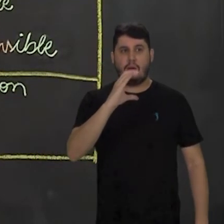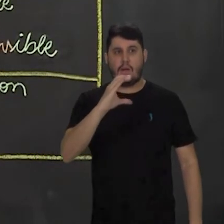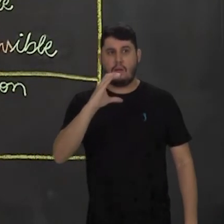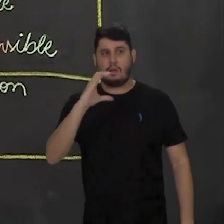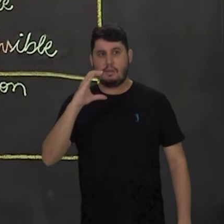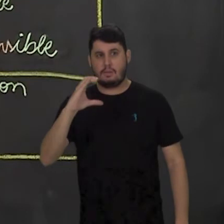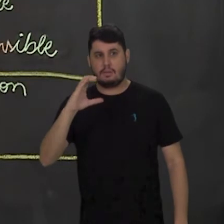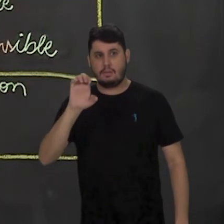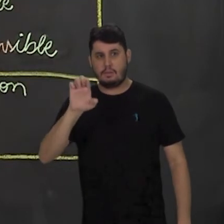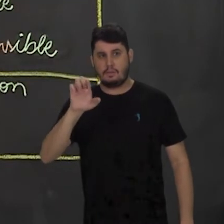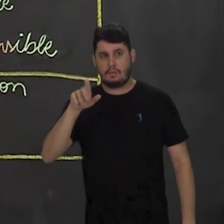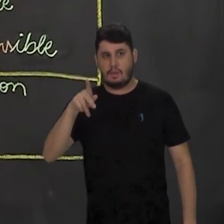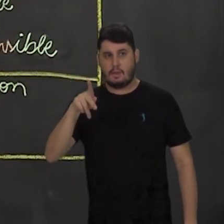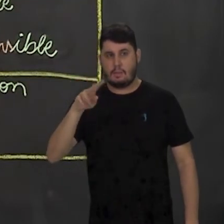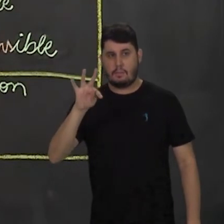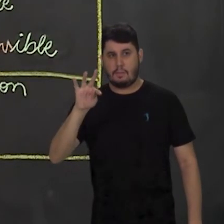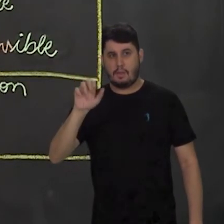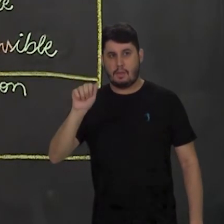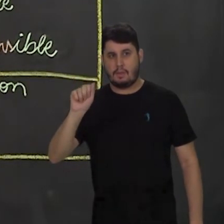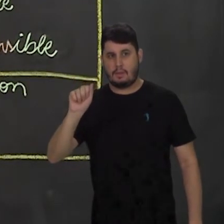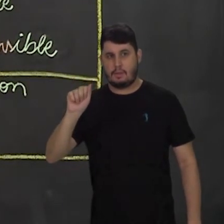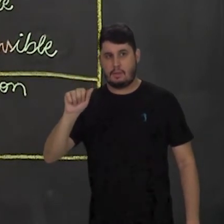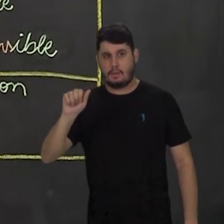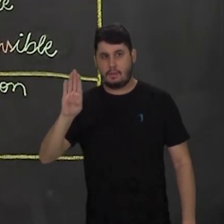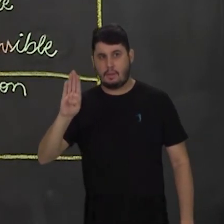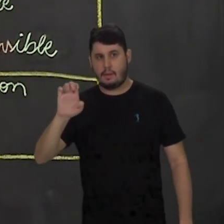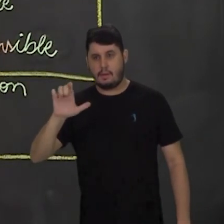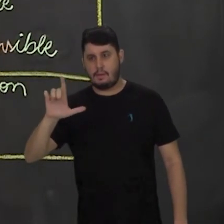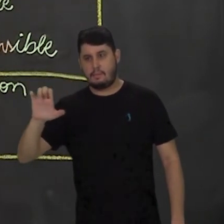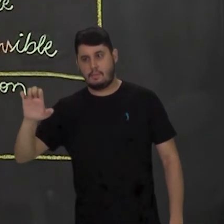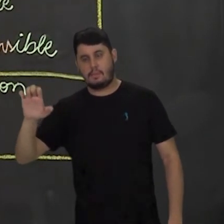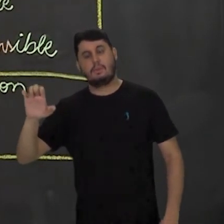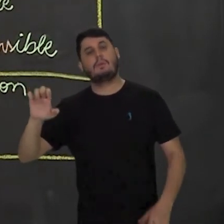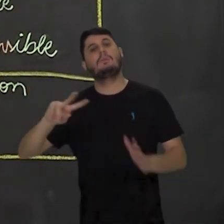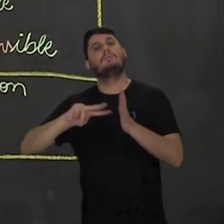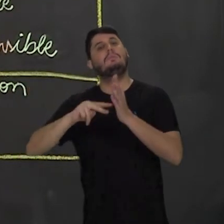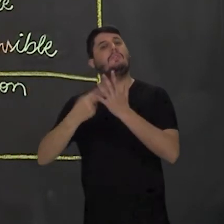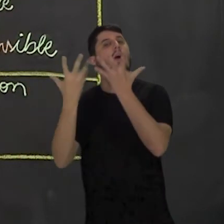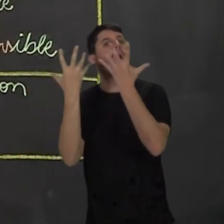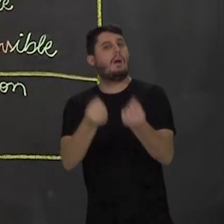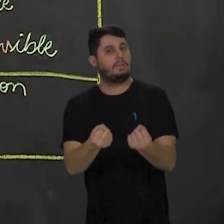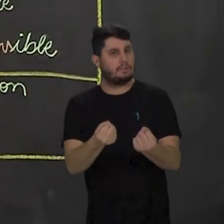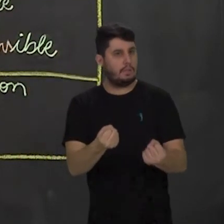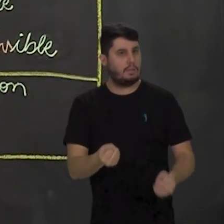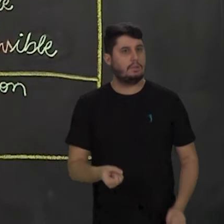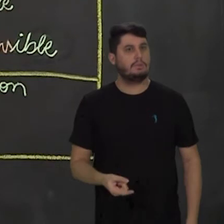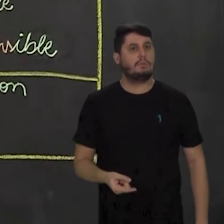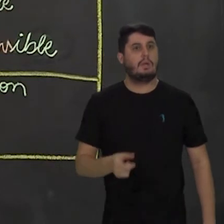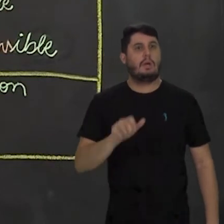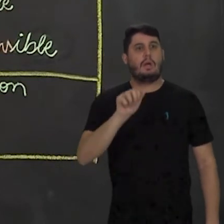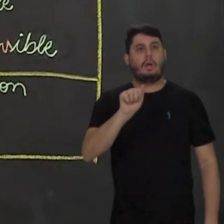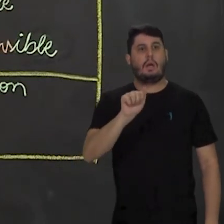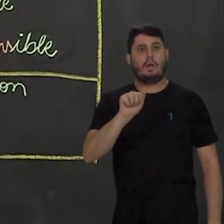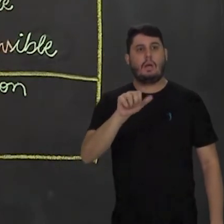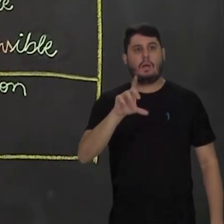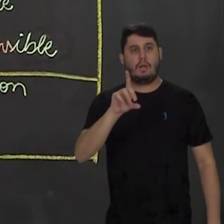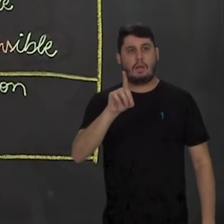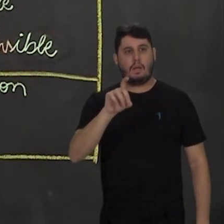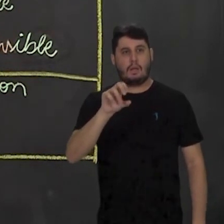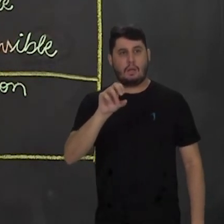inglês, acceptable. Eu tenho o adore, do verbo adorar.